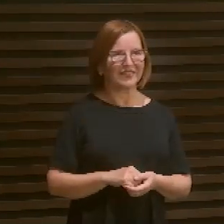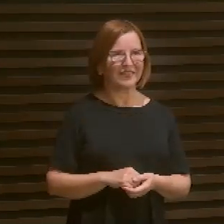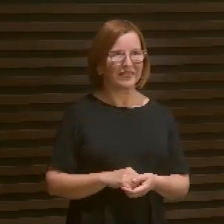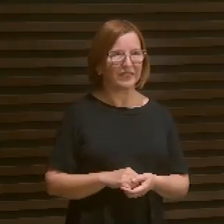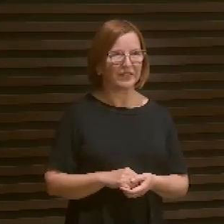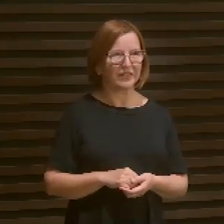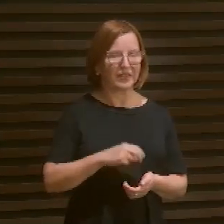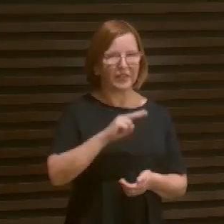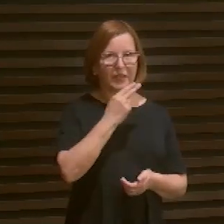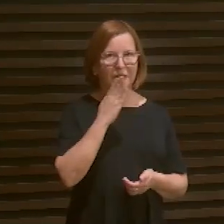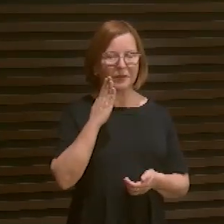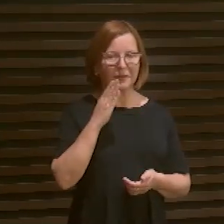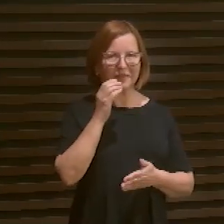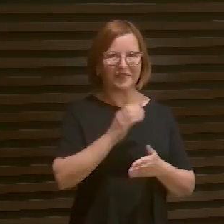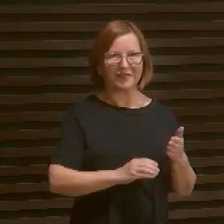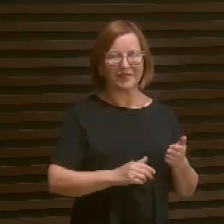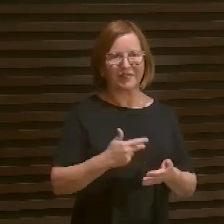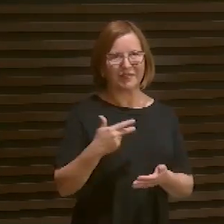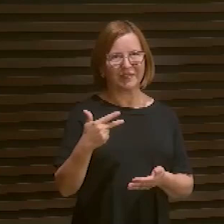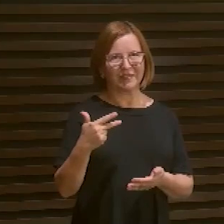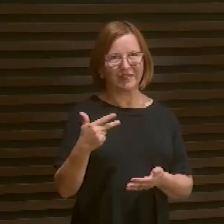em Hebreus, no capítulo 3.